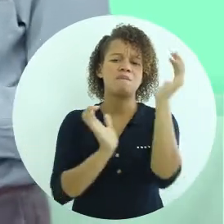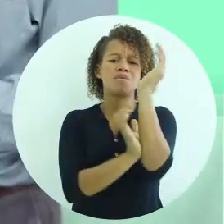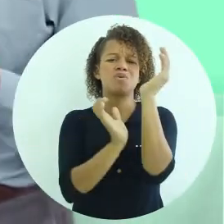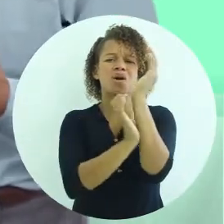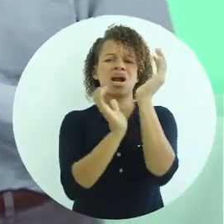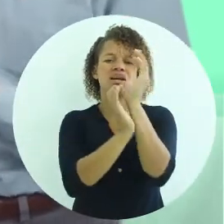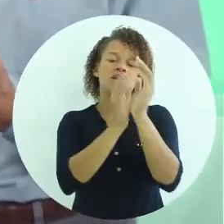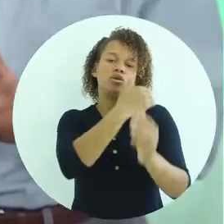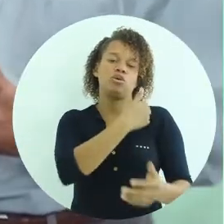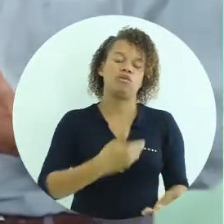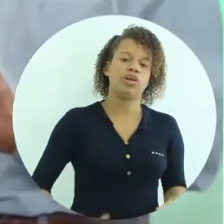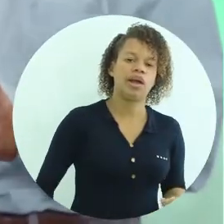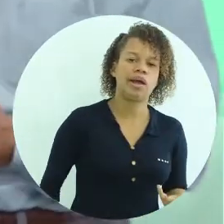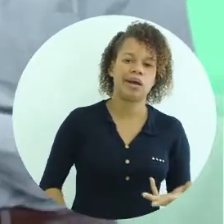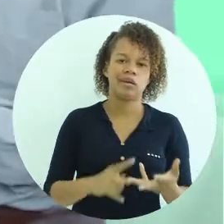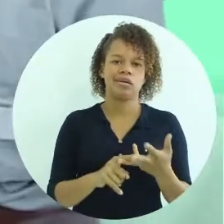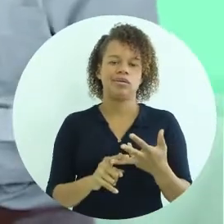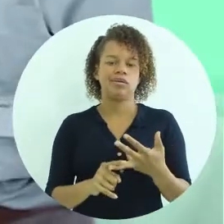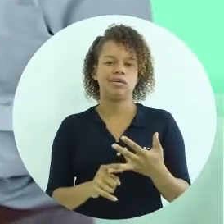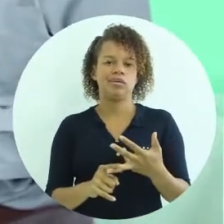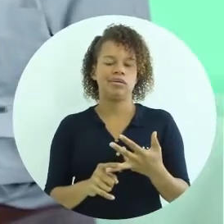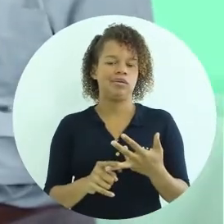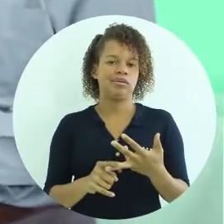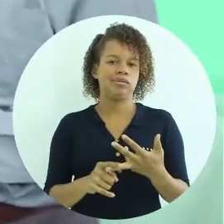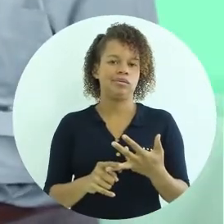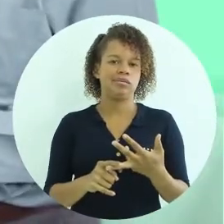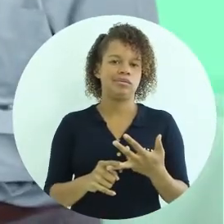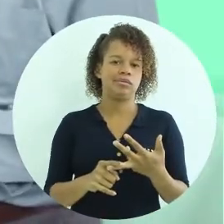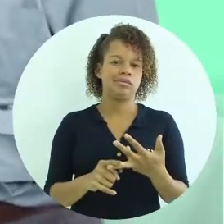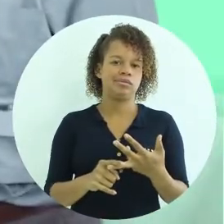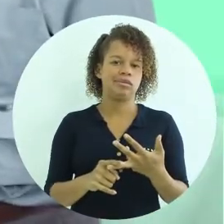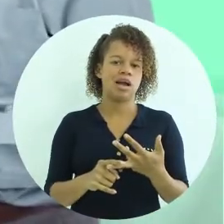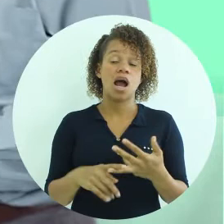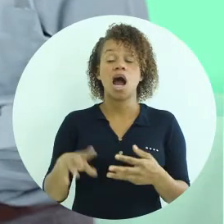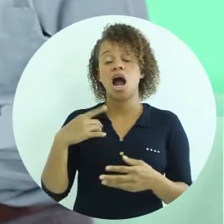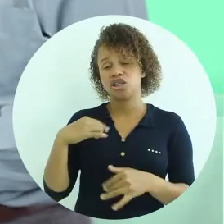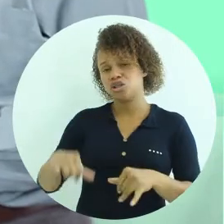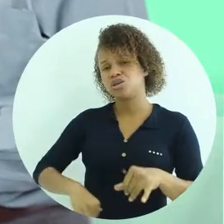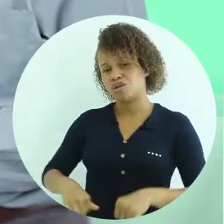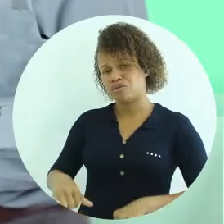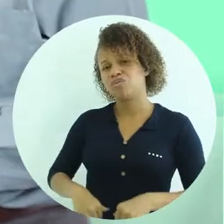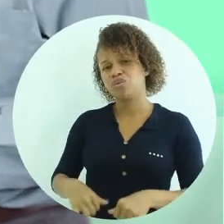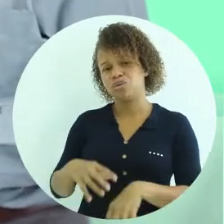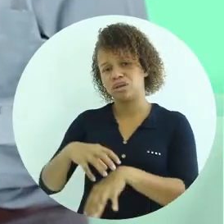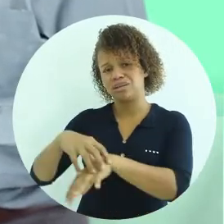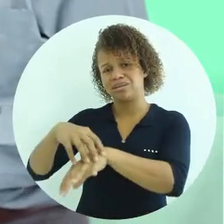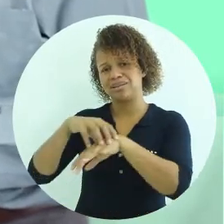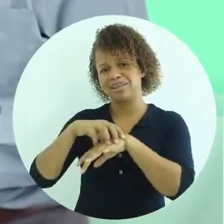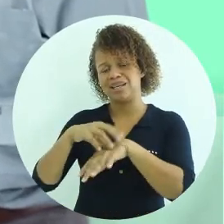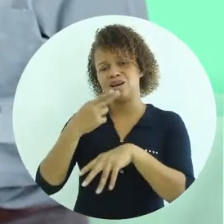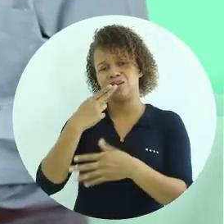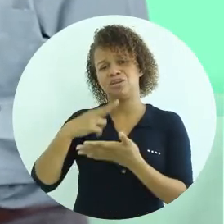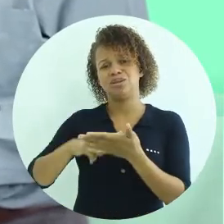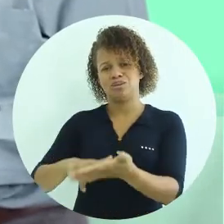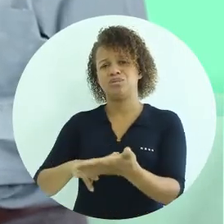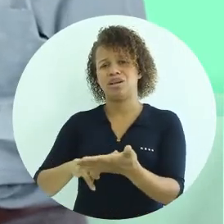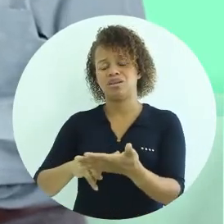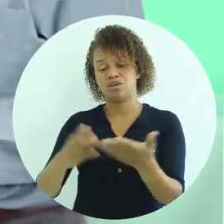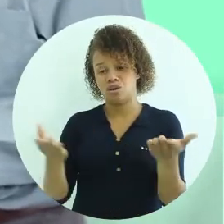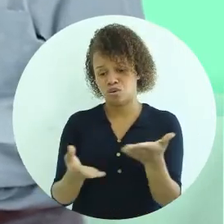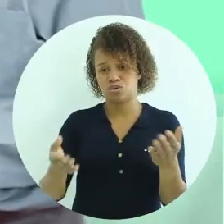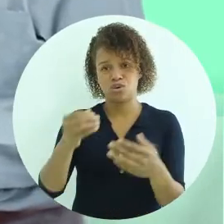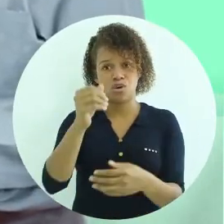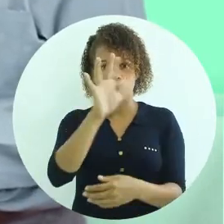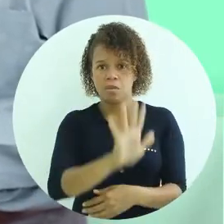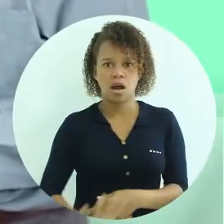governo, da questão da aduana? A gente sofre bastante com a carga tributária, né? Que o Brasil deve ser uma das